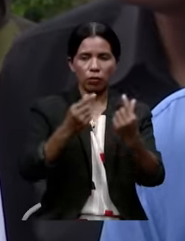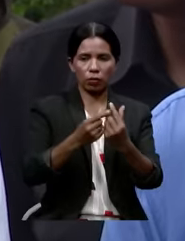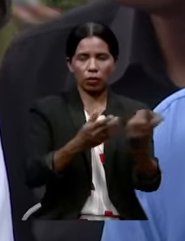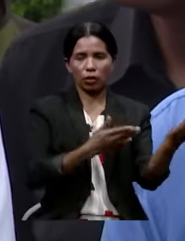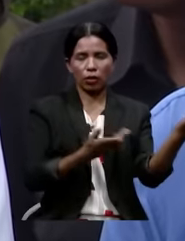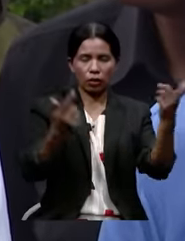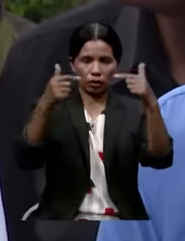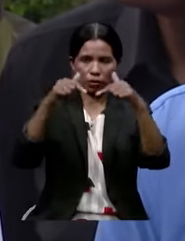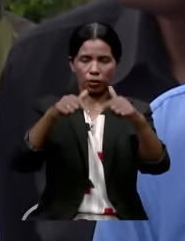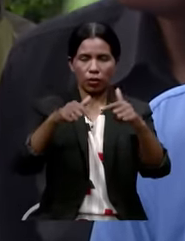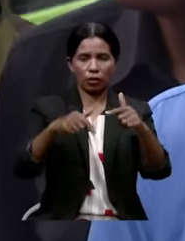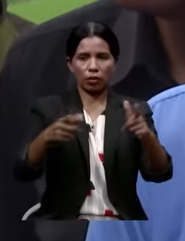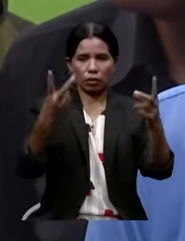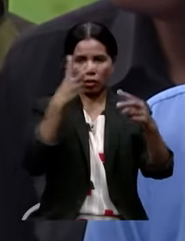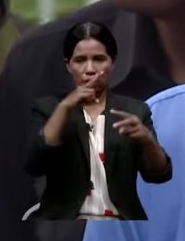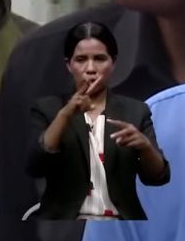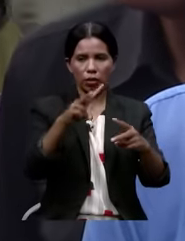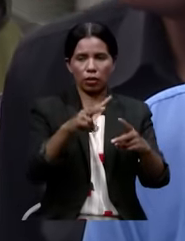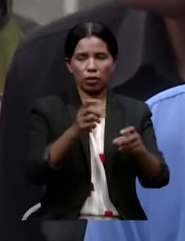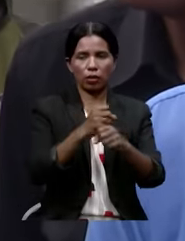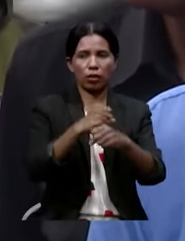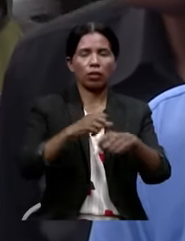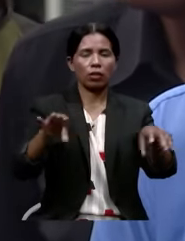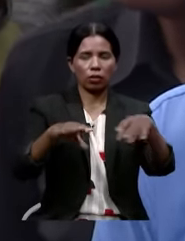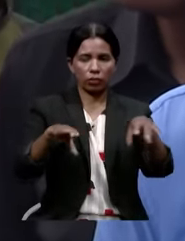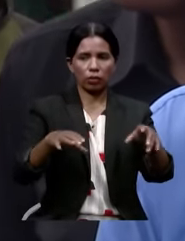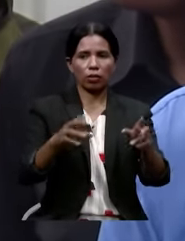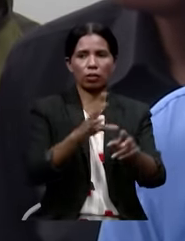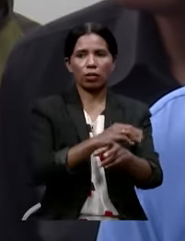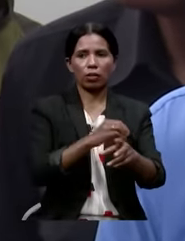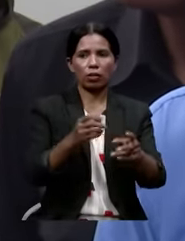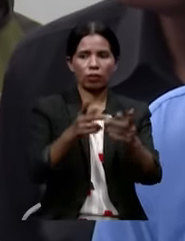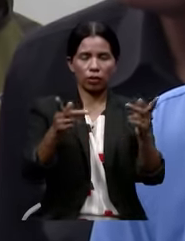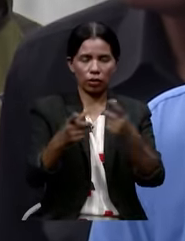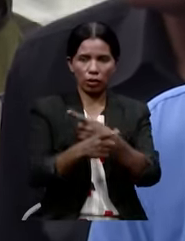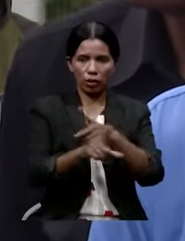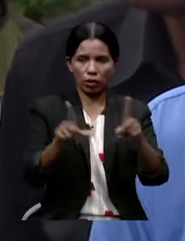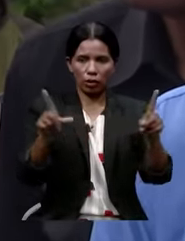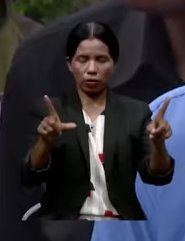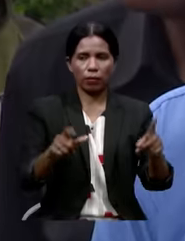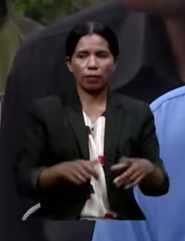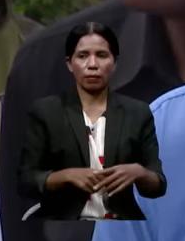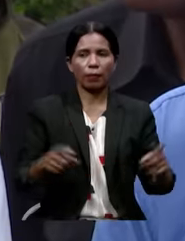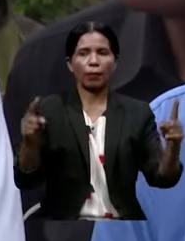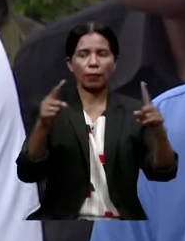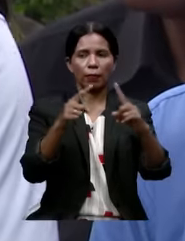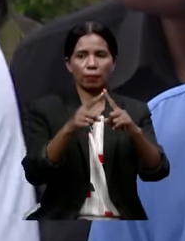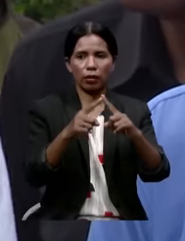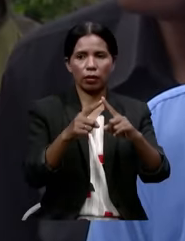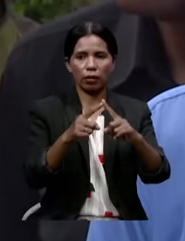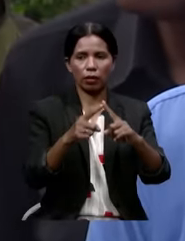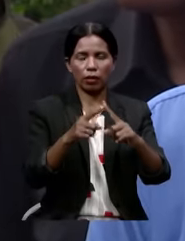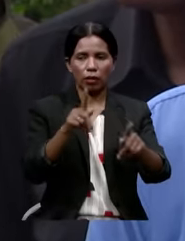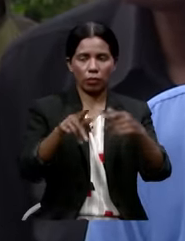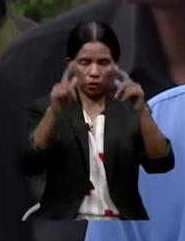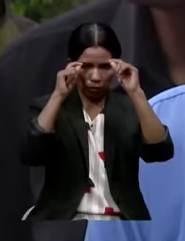que as mais para hoje fala serviço ene para treino ne bele livre ba povo